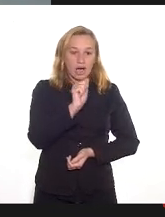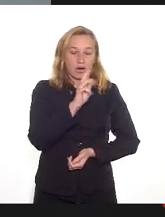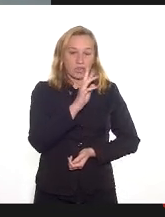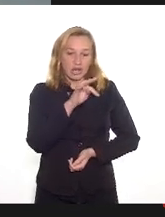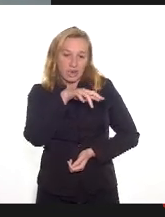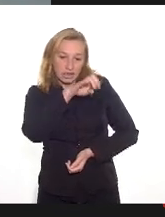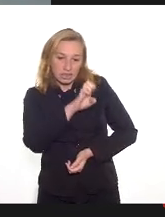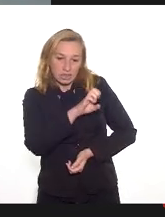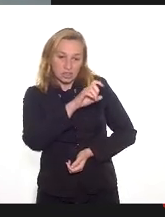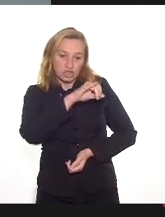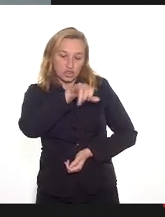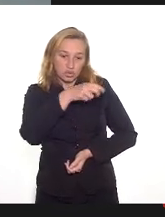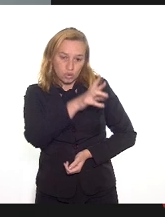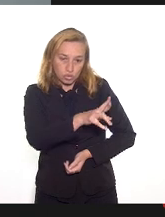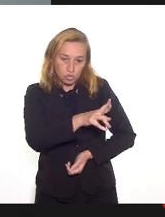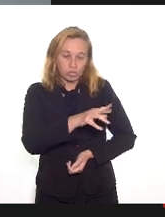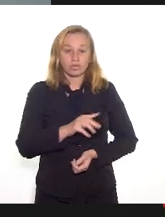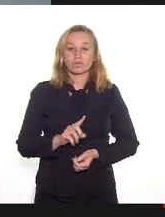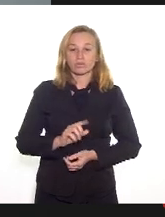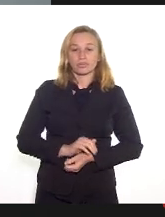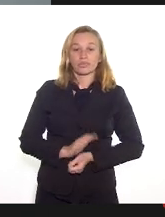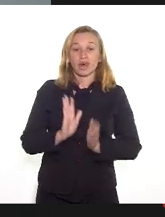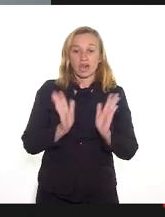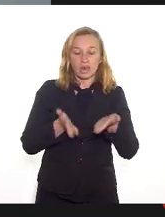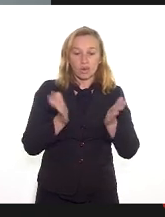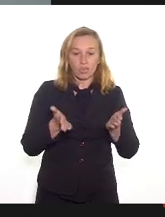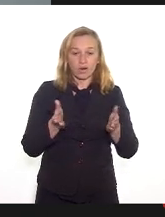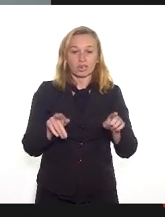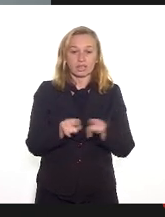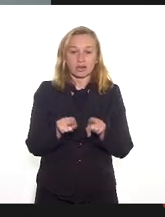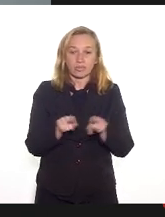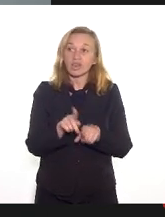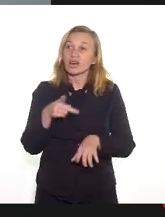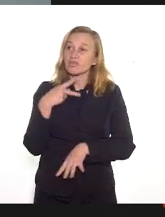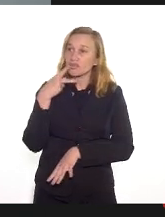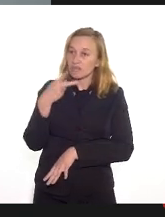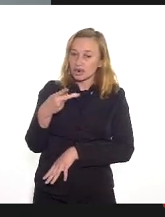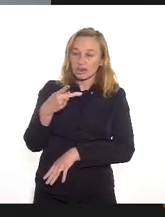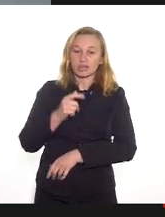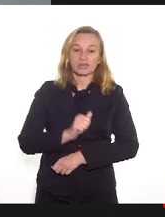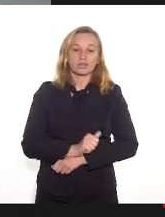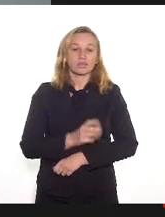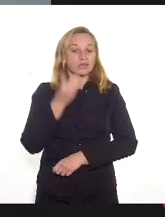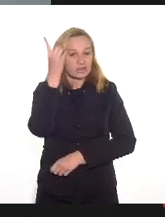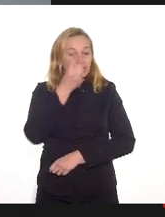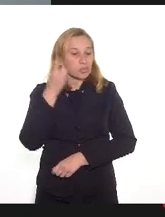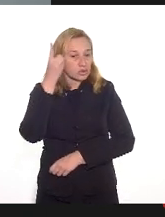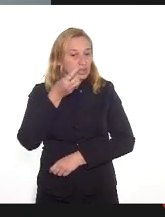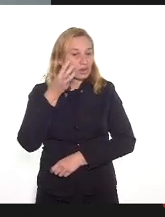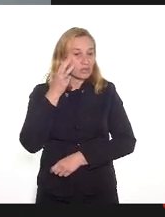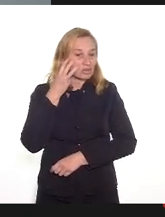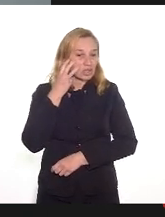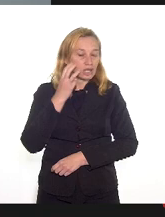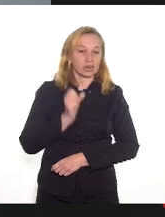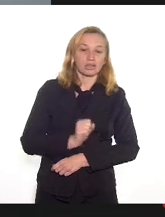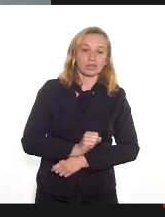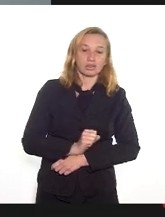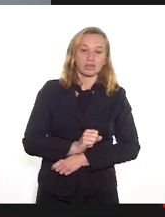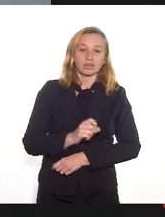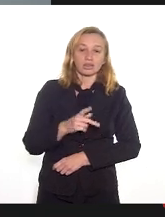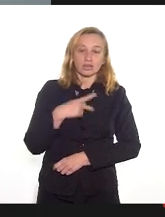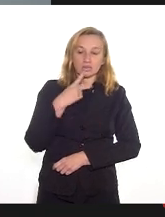Júnior. Queria agora passar também a palavra para o deputado Valdec Carneiro para